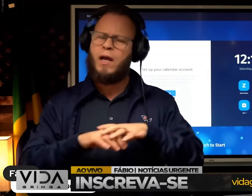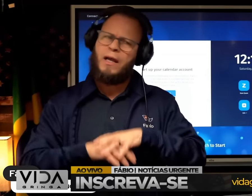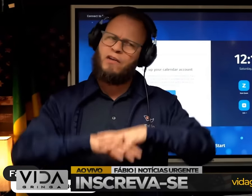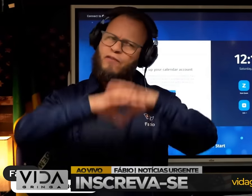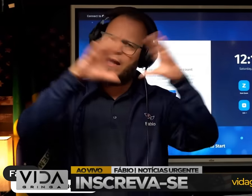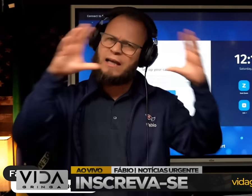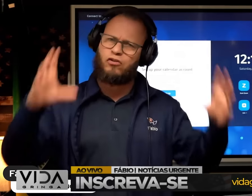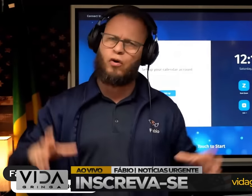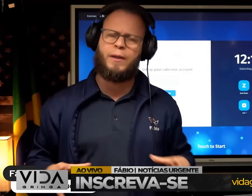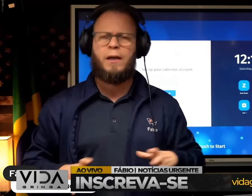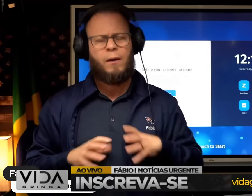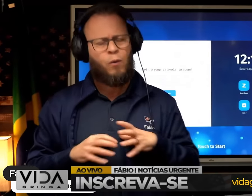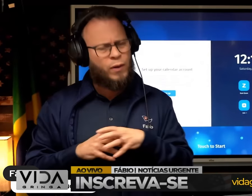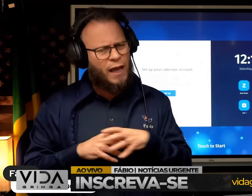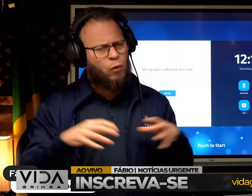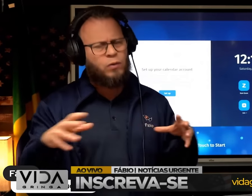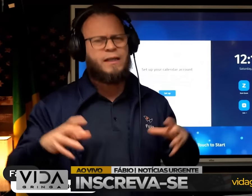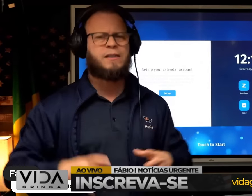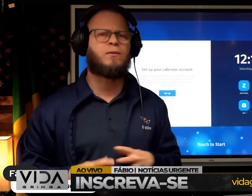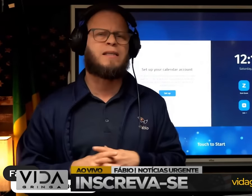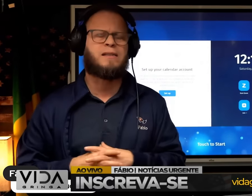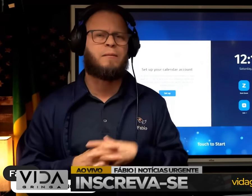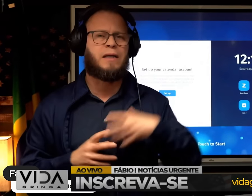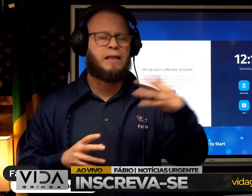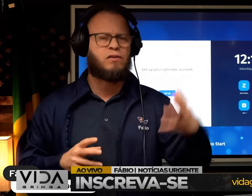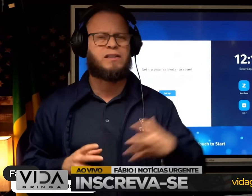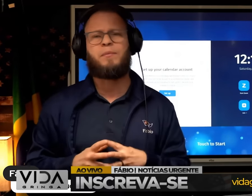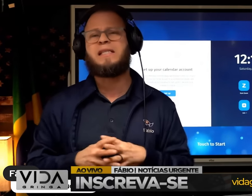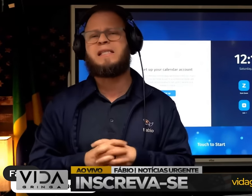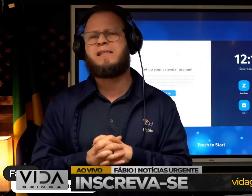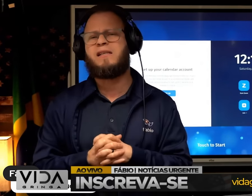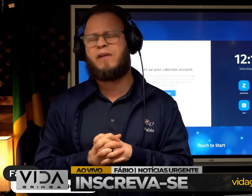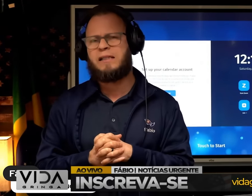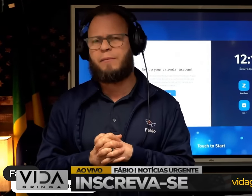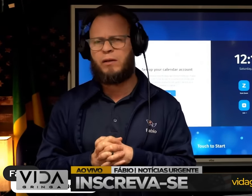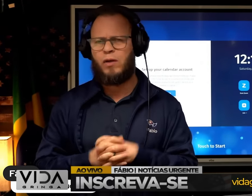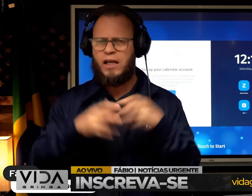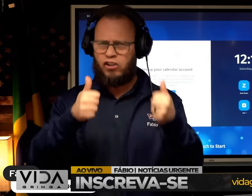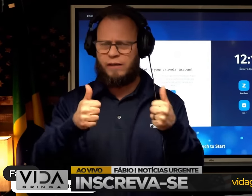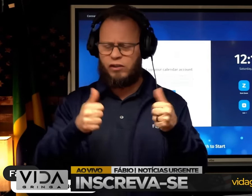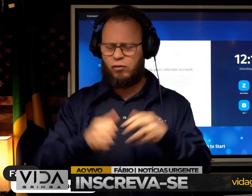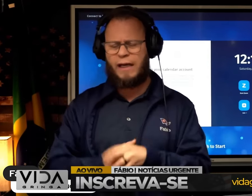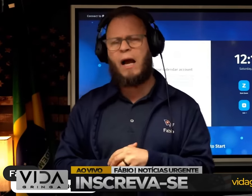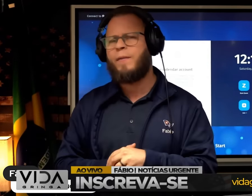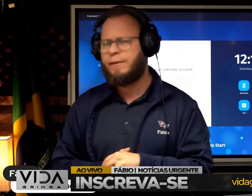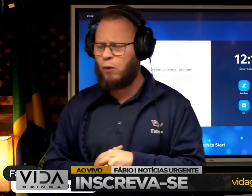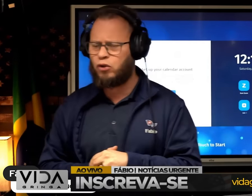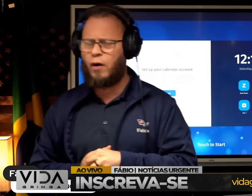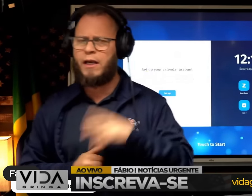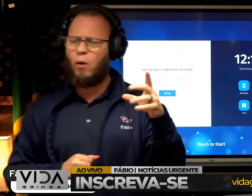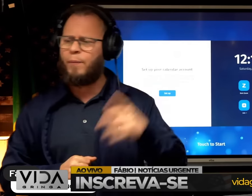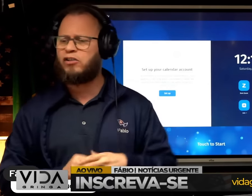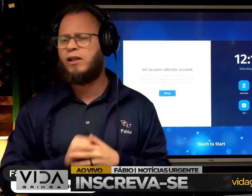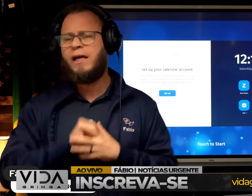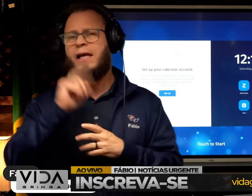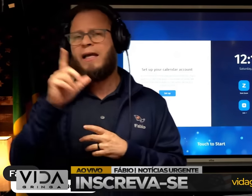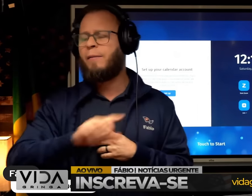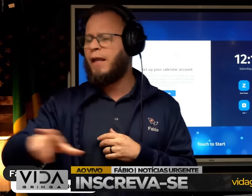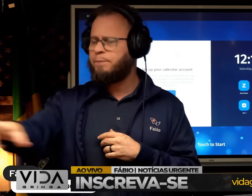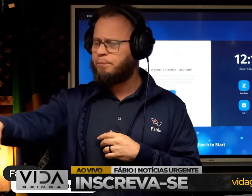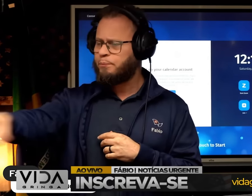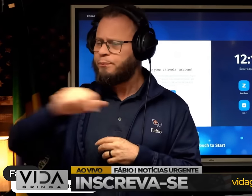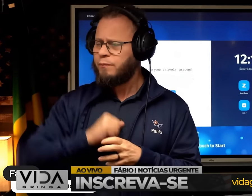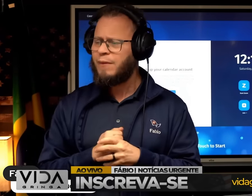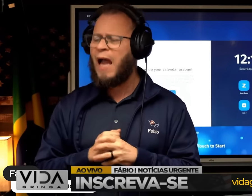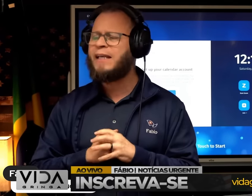papo e falar sobre o que aconteceu nessa semana que você precisa ficar sabendo. Inscreva-se no canal, dá o joinha, compartilha e